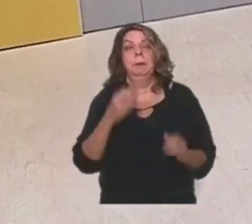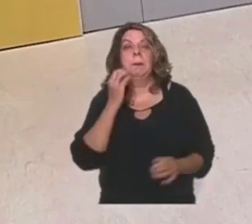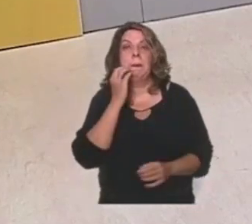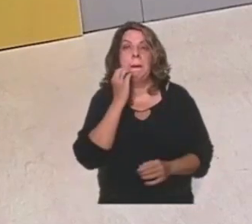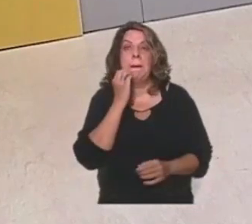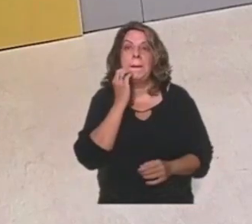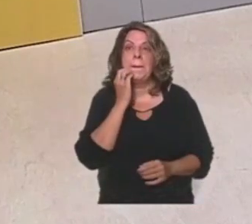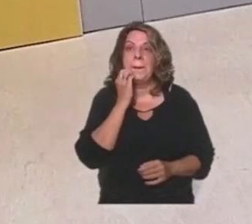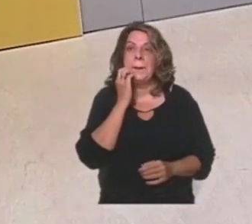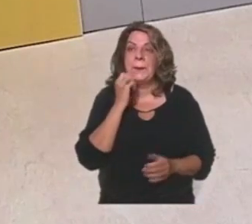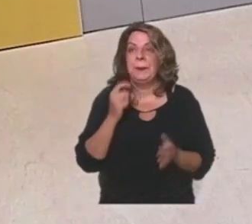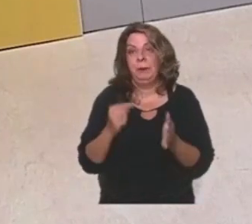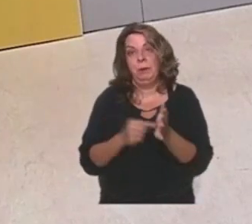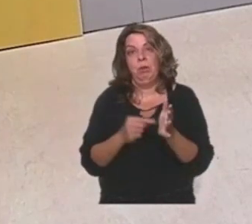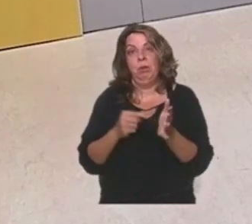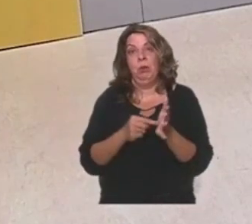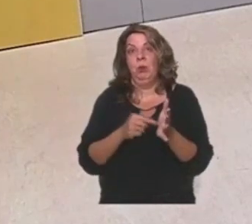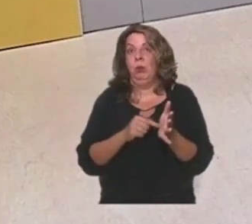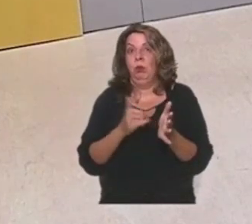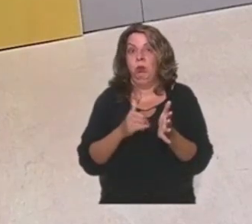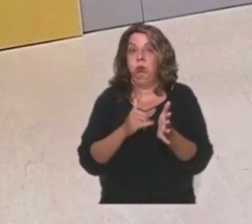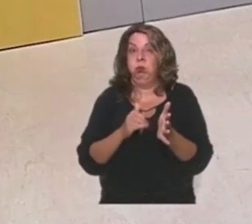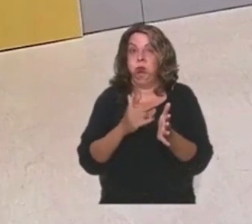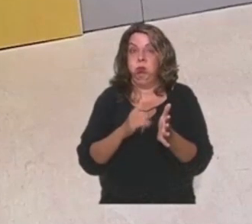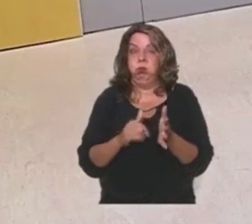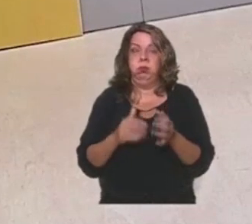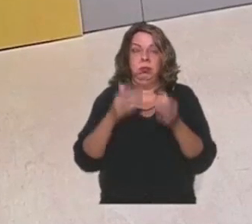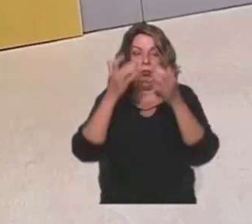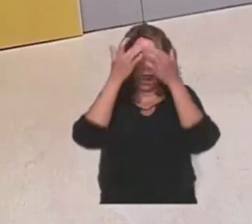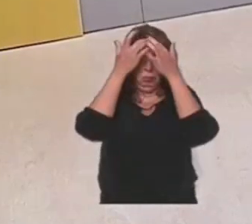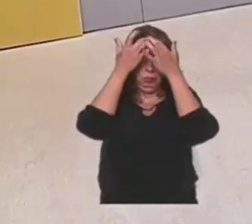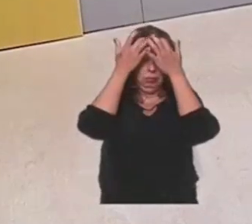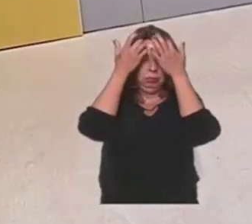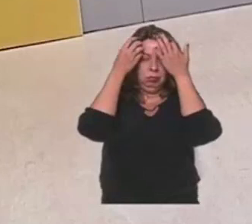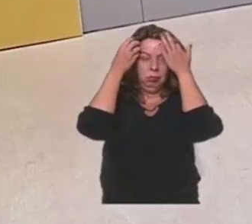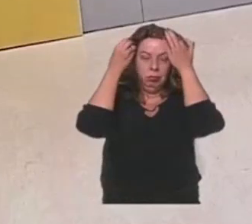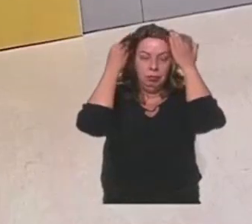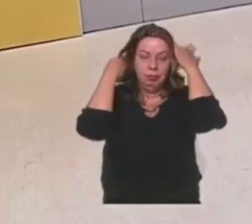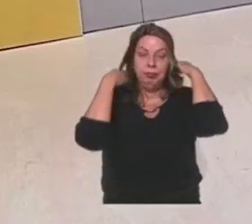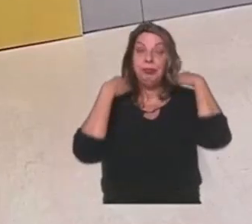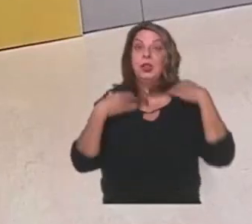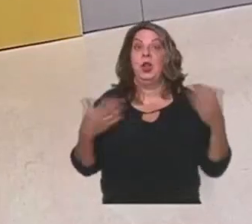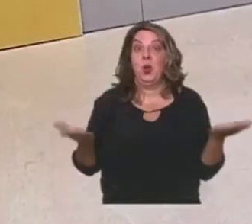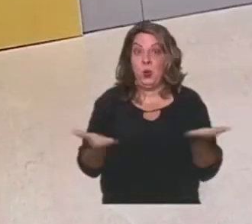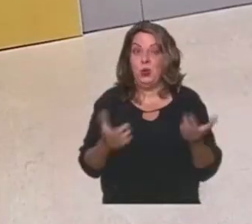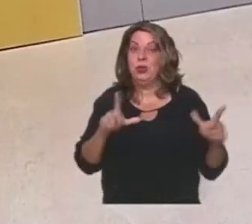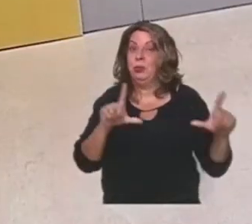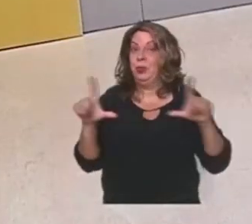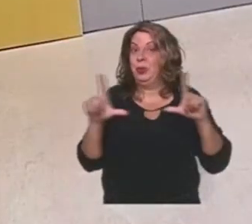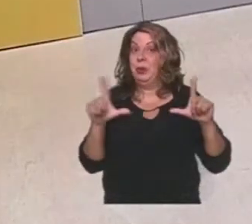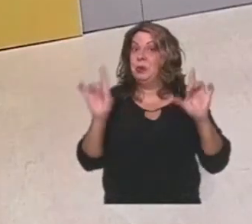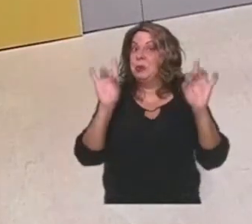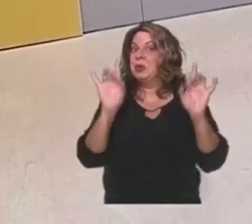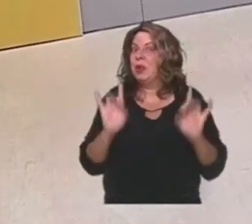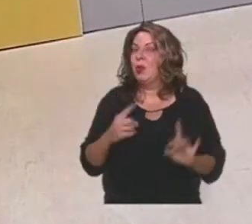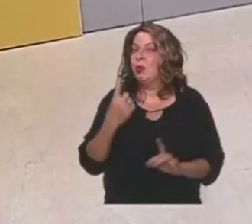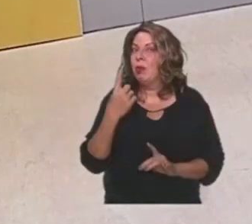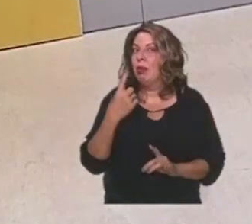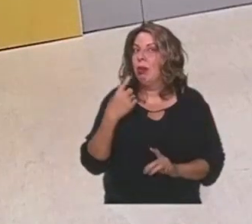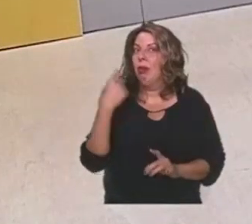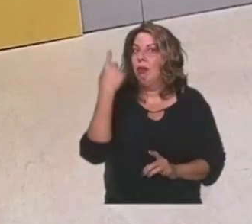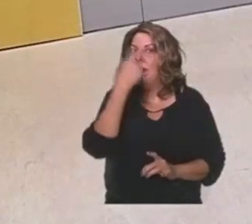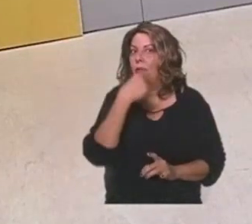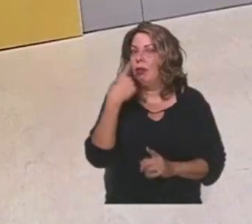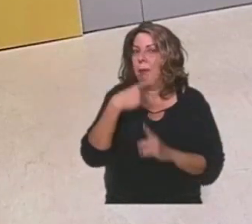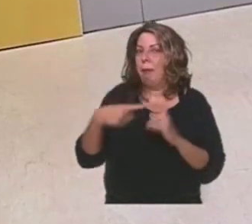Cajucap. Pode ligar, Rose, liga aí. Hoje é um programa especial, uma hora e meia de muita felicidade espalhada por todo o estado de